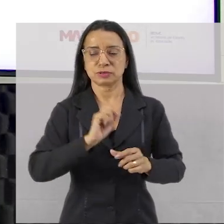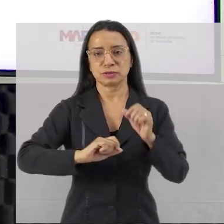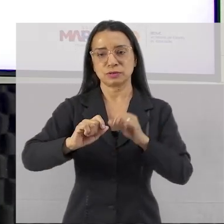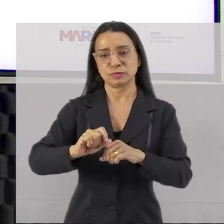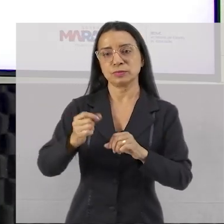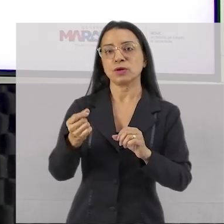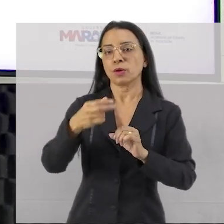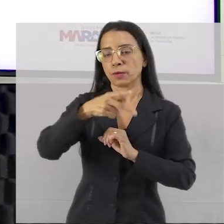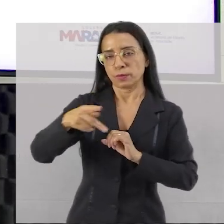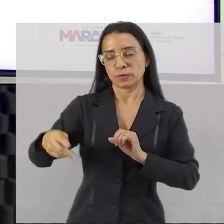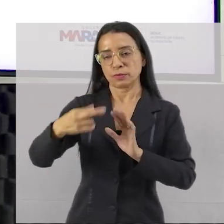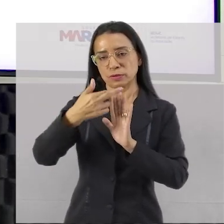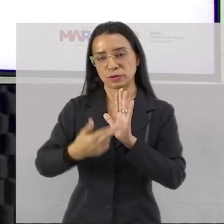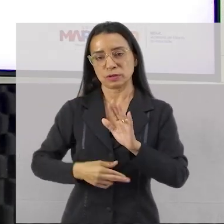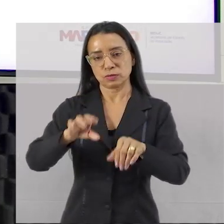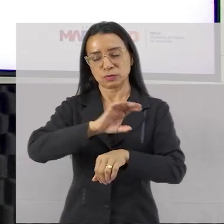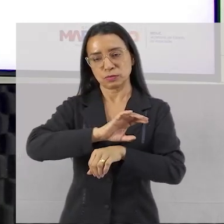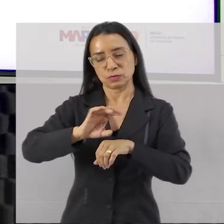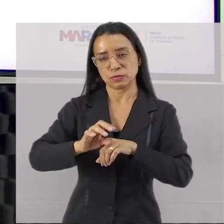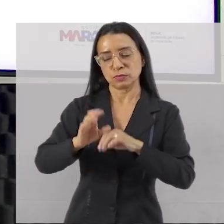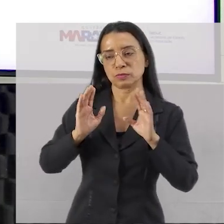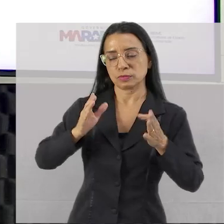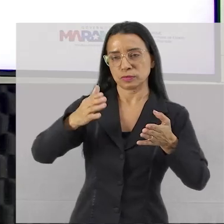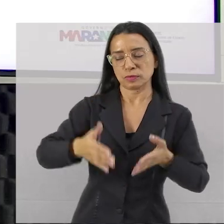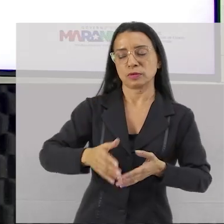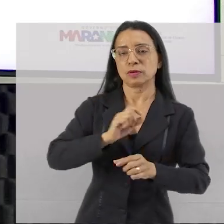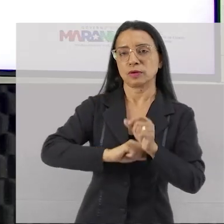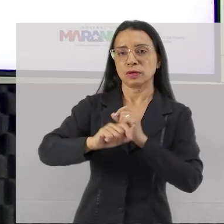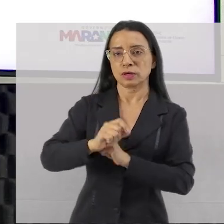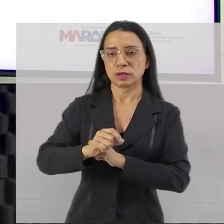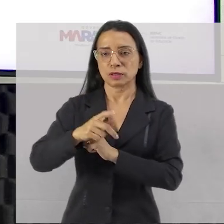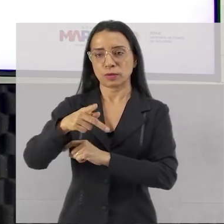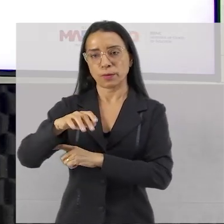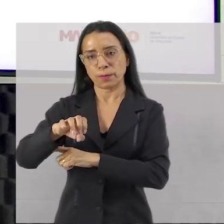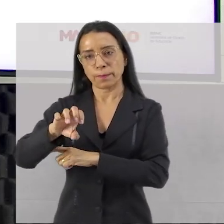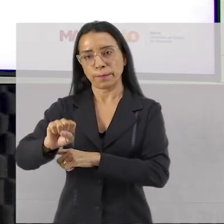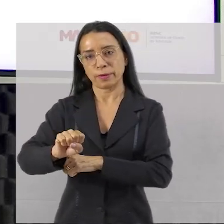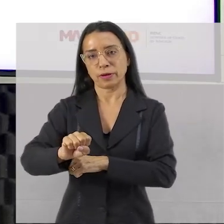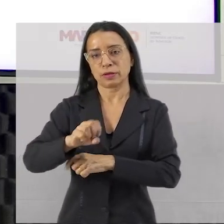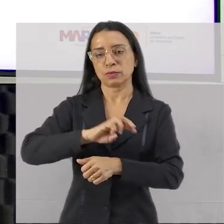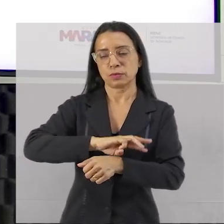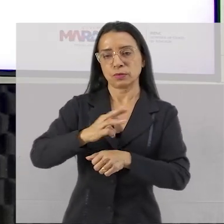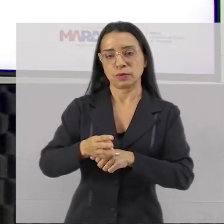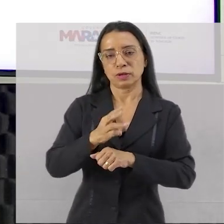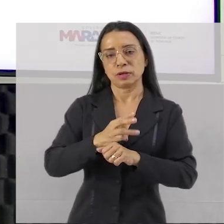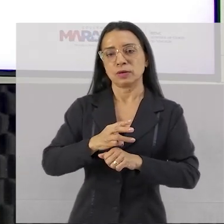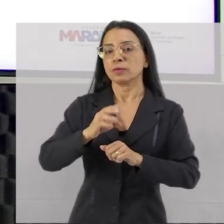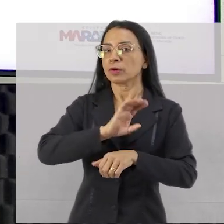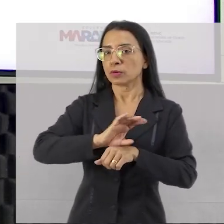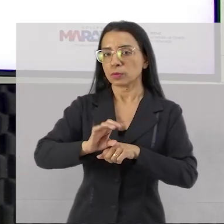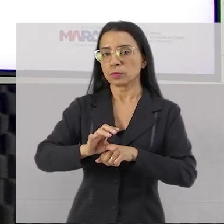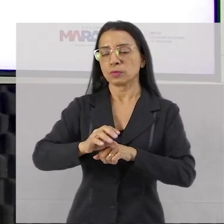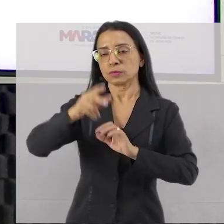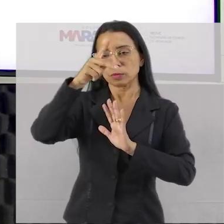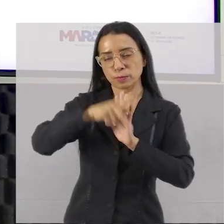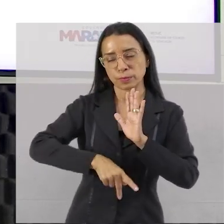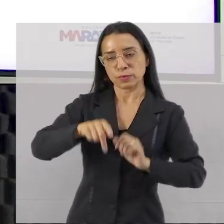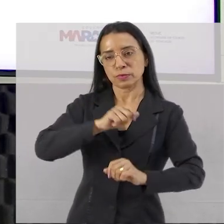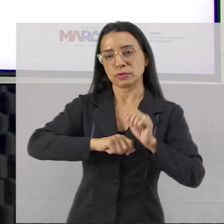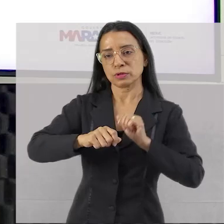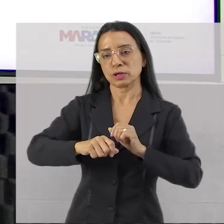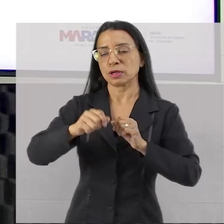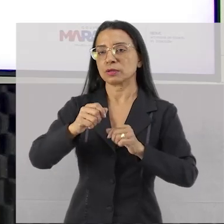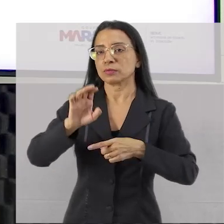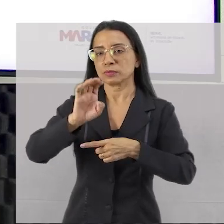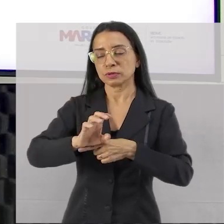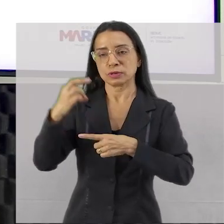o PAES, o EMA, tá? Curso que faz parte do projeto do governo do estado do Maranhão, em parceria com a Secretaria de Estado